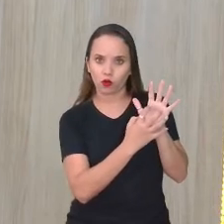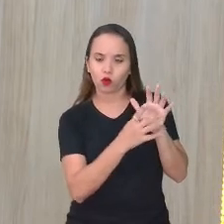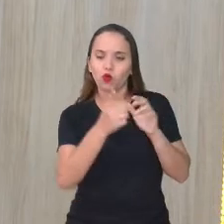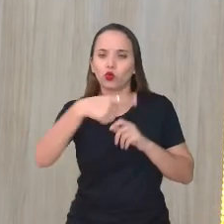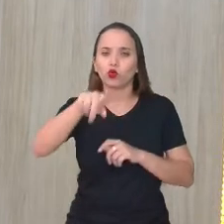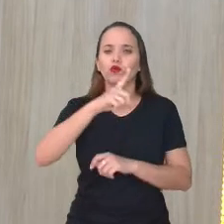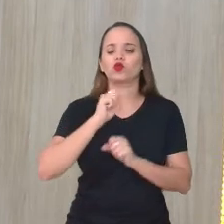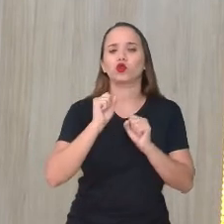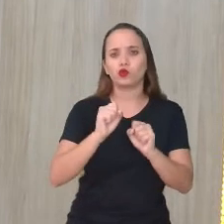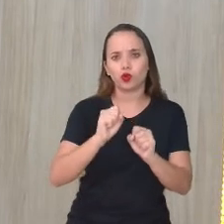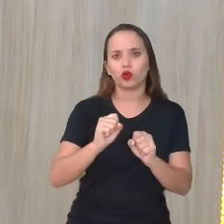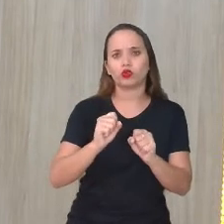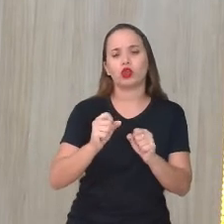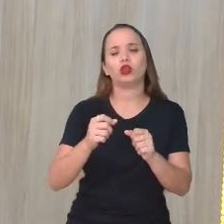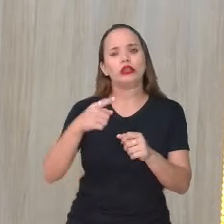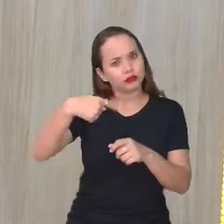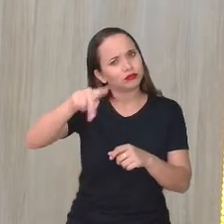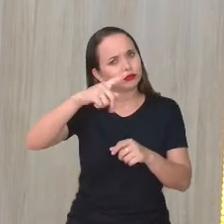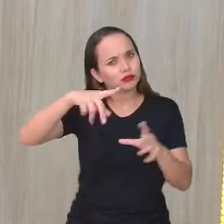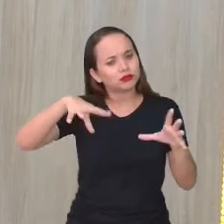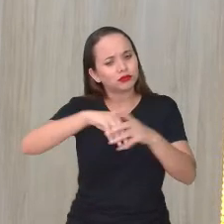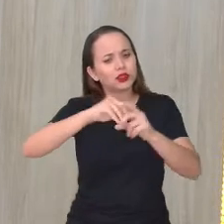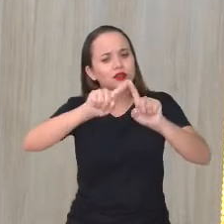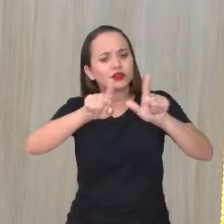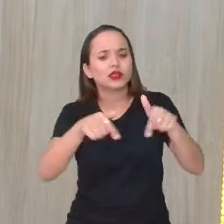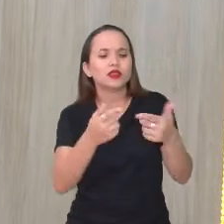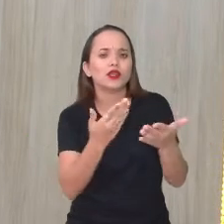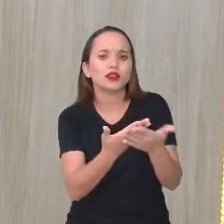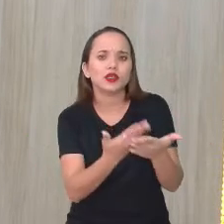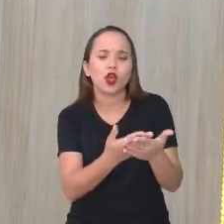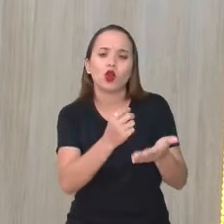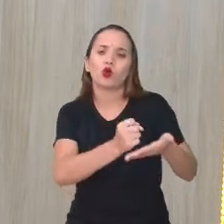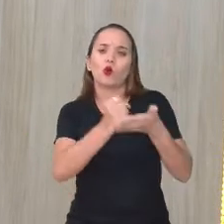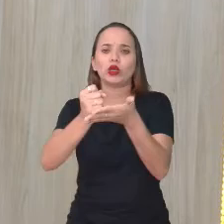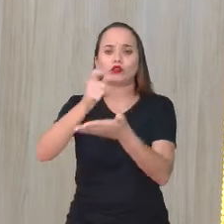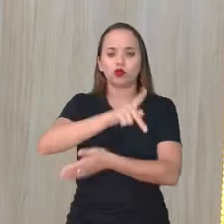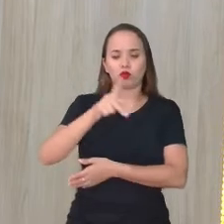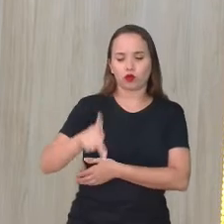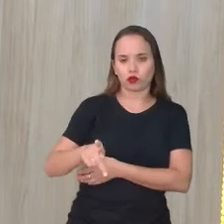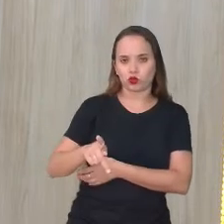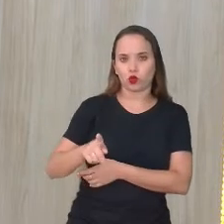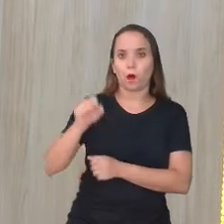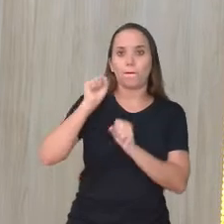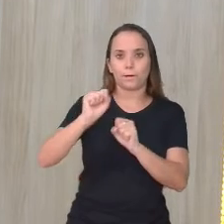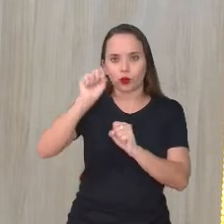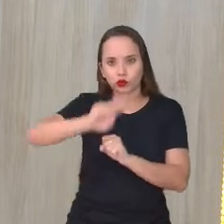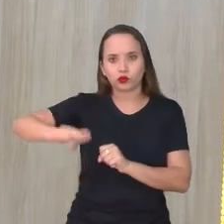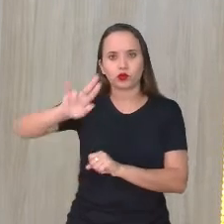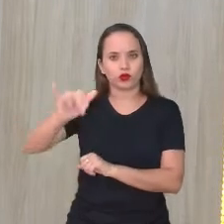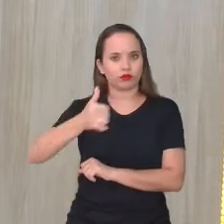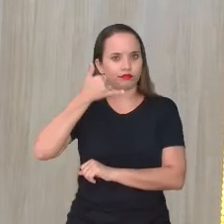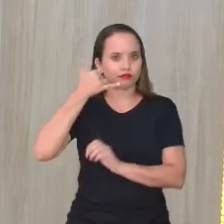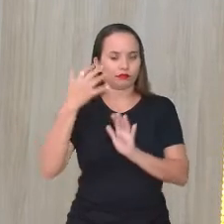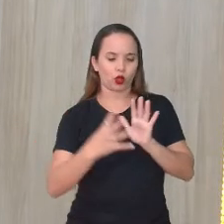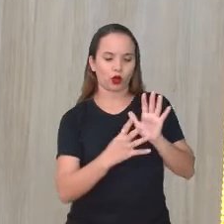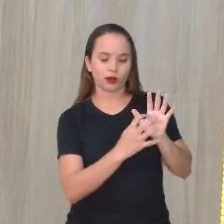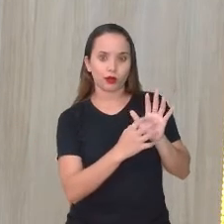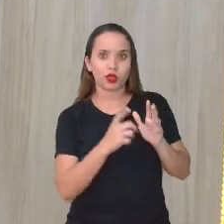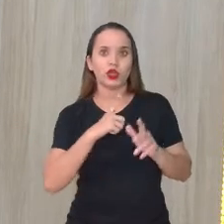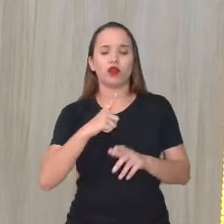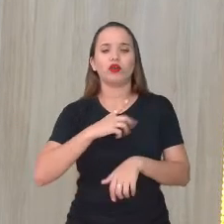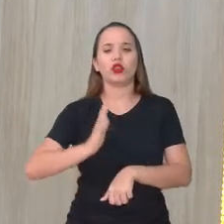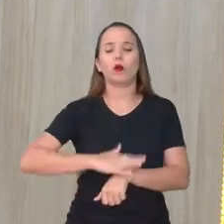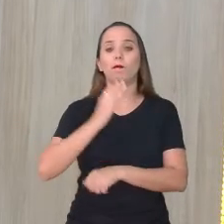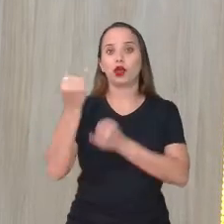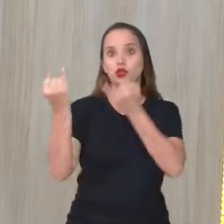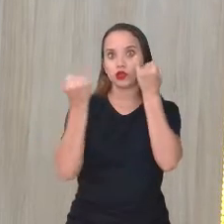podem fazer isso, inclusive, na sua sala de aula, com a ajuda de seu professor ou professora. Aproximem aí e vocês vão ter maiores informações